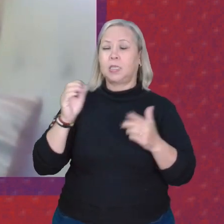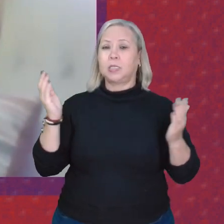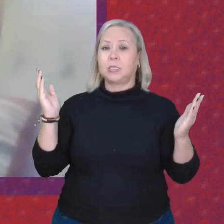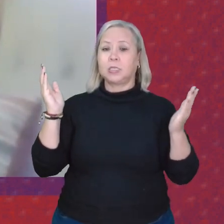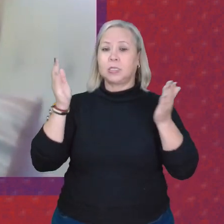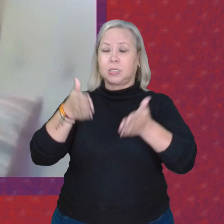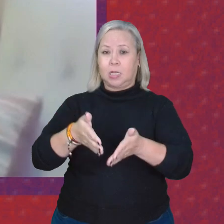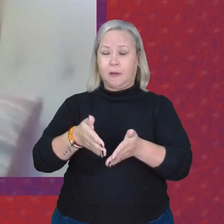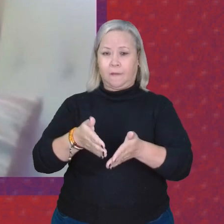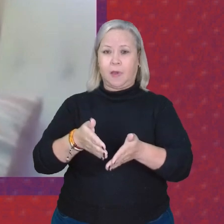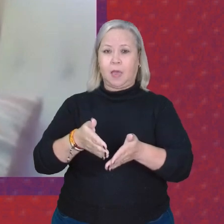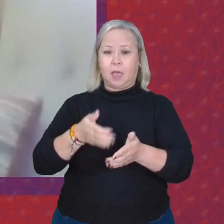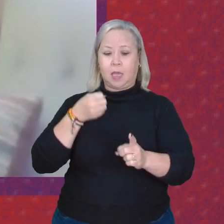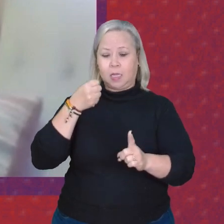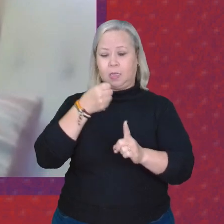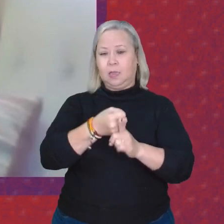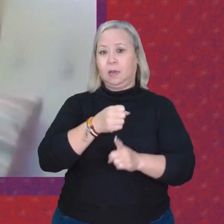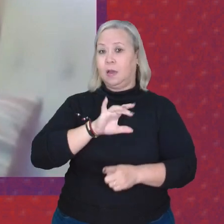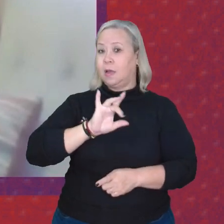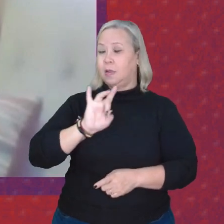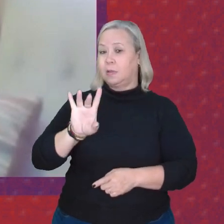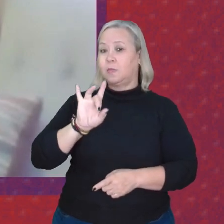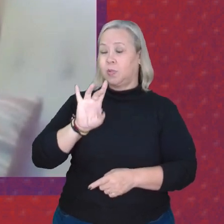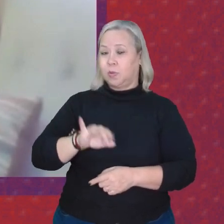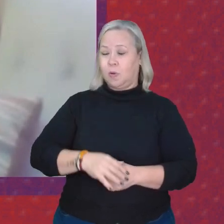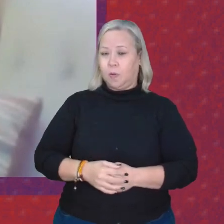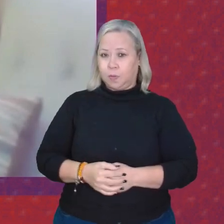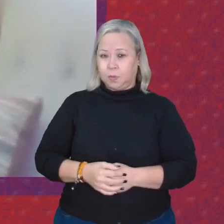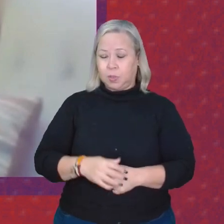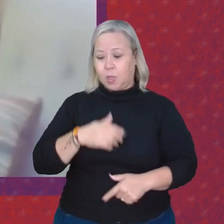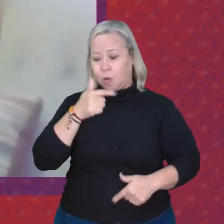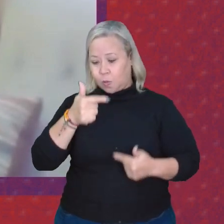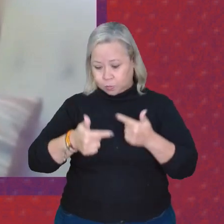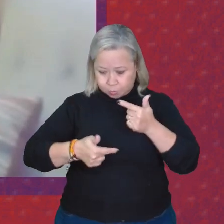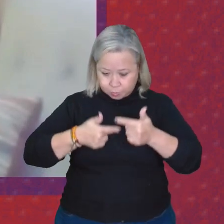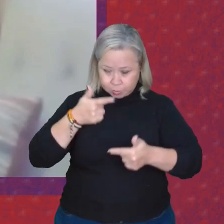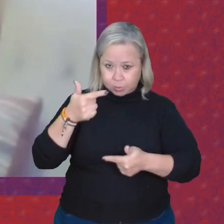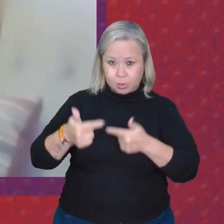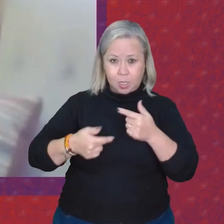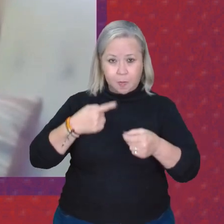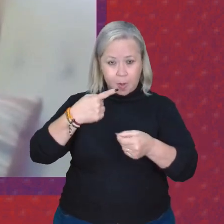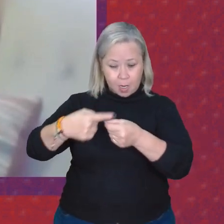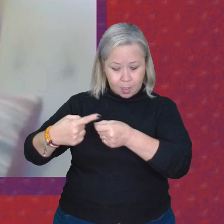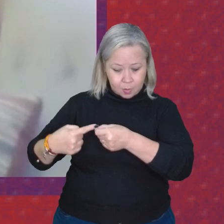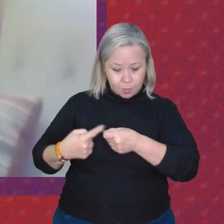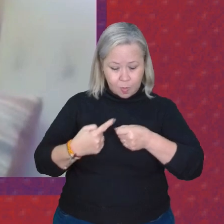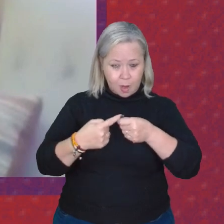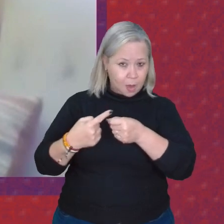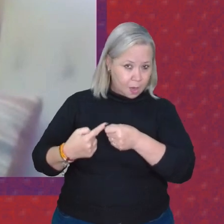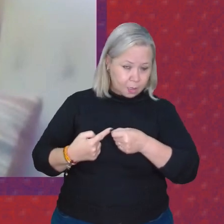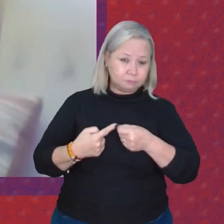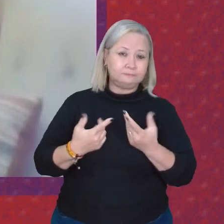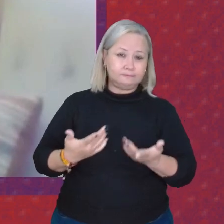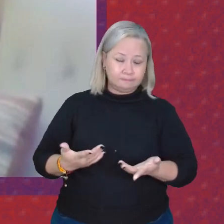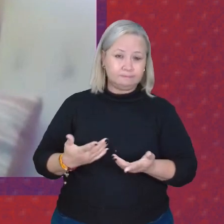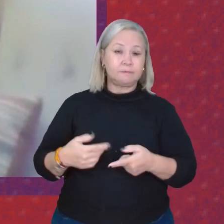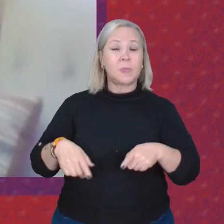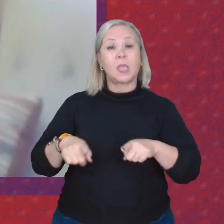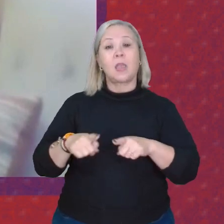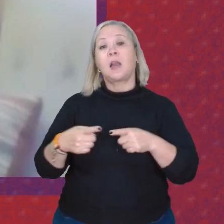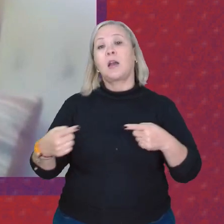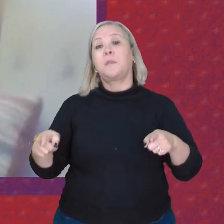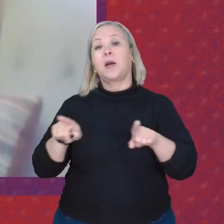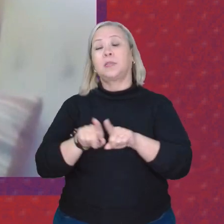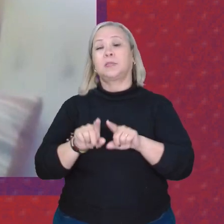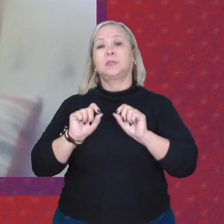afeta não somente o trabalho urbano, né, nas grandes cidades, mas